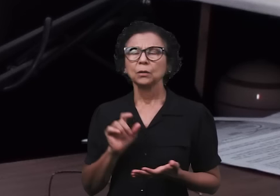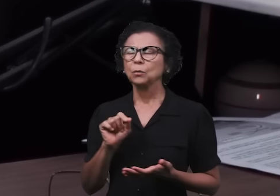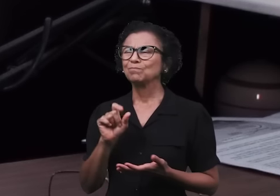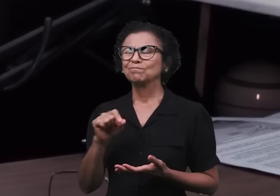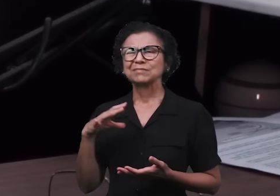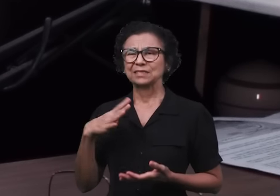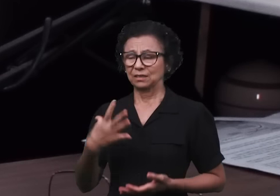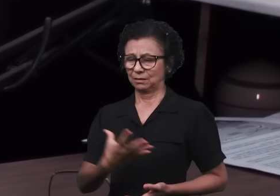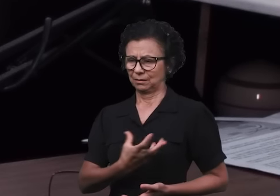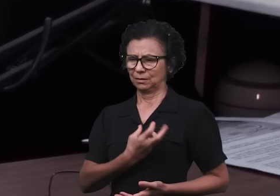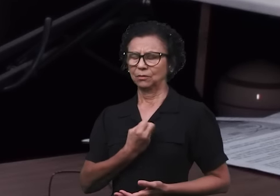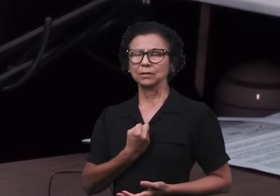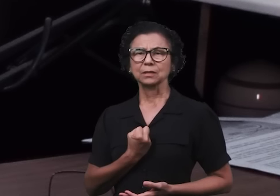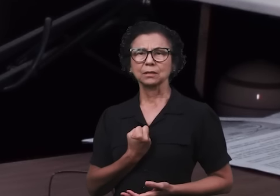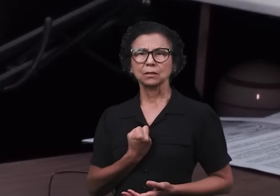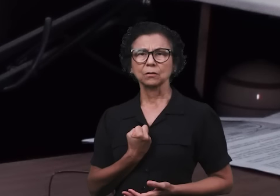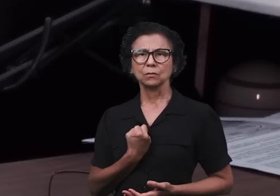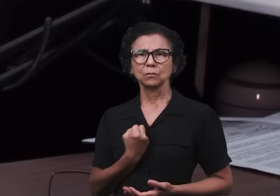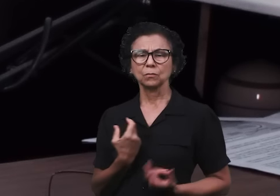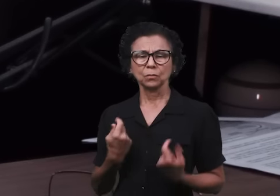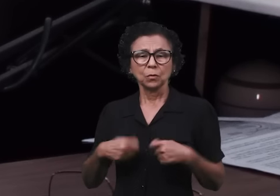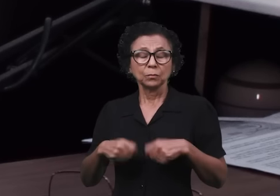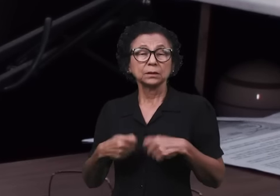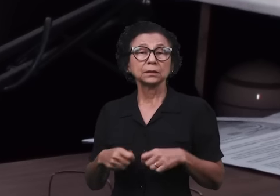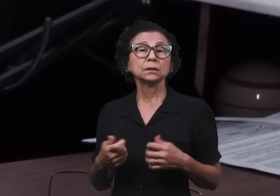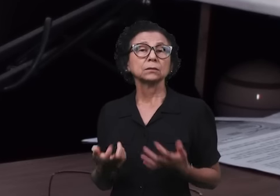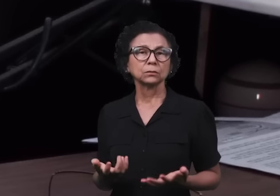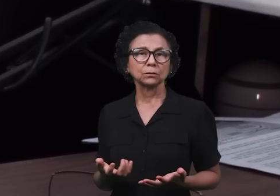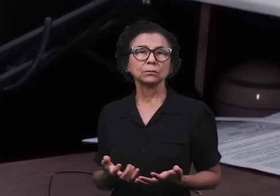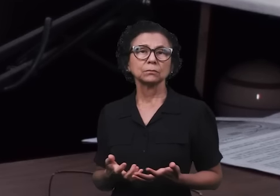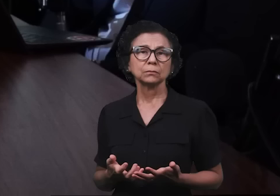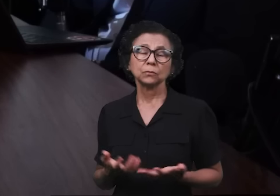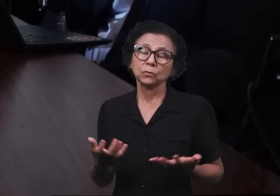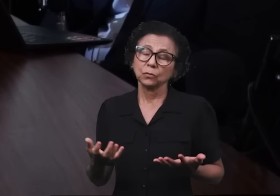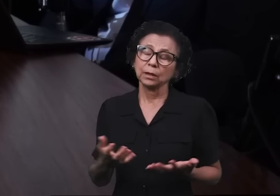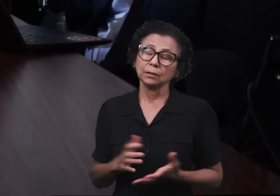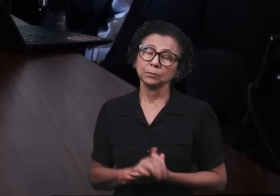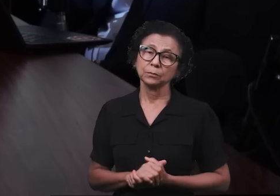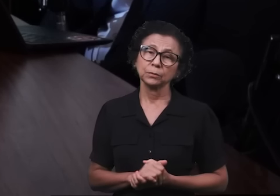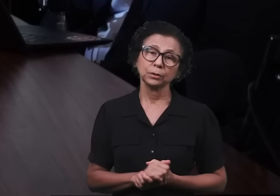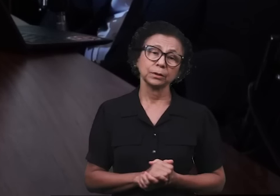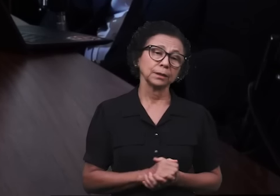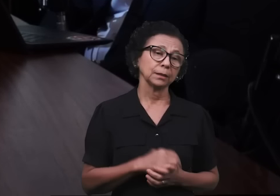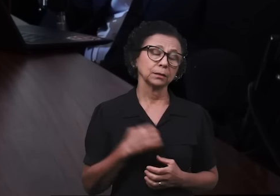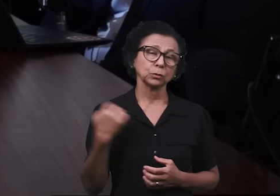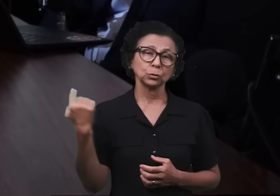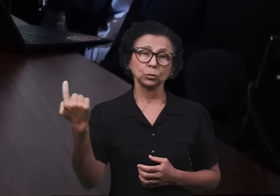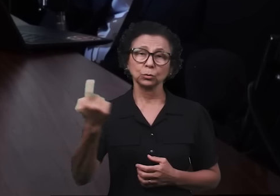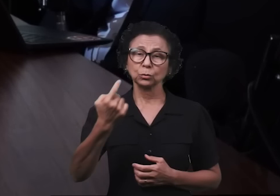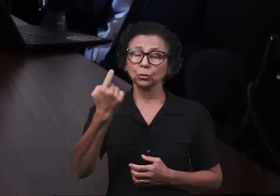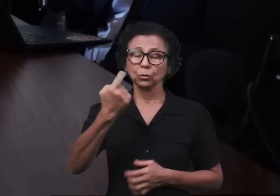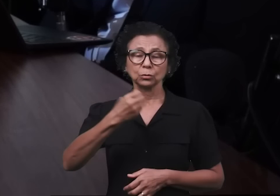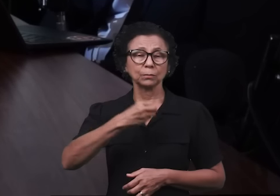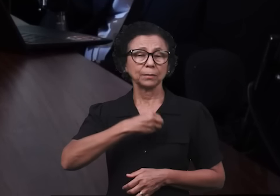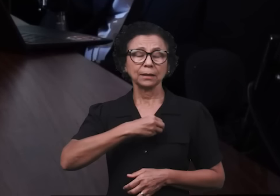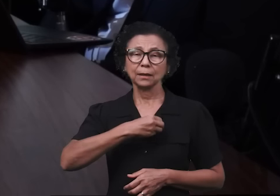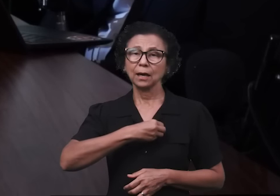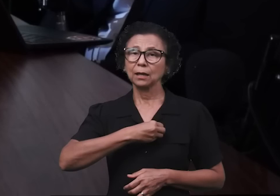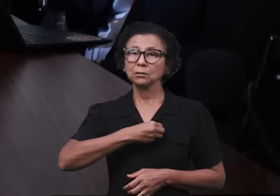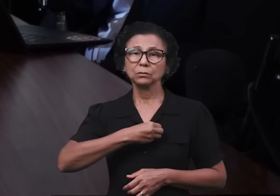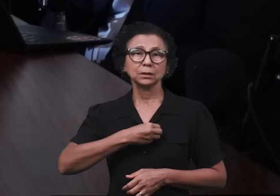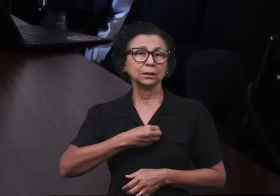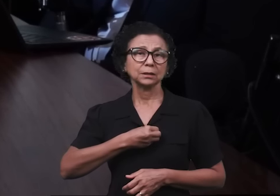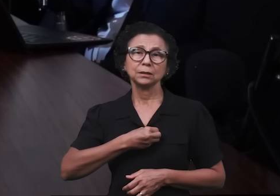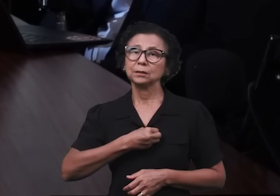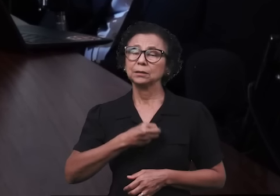o que é essa salvação? Por que eu preciso dessa salvação? É porque o homem pecou. Todos pecaram e destituídos foram da glória de